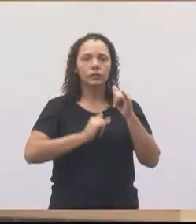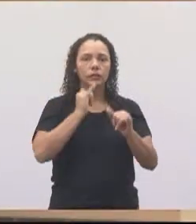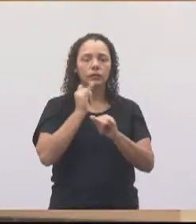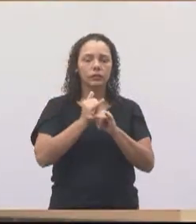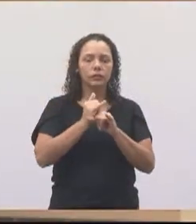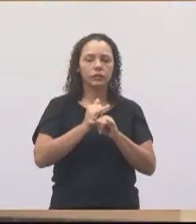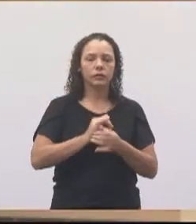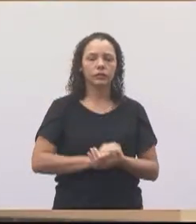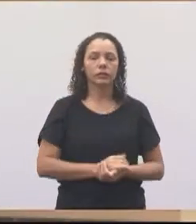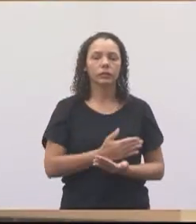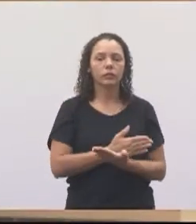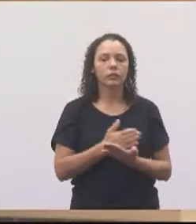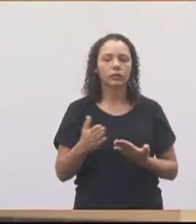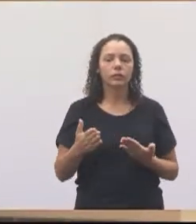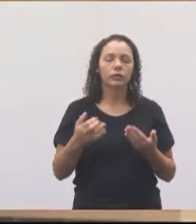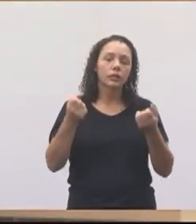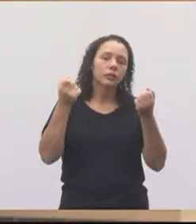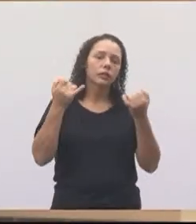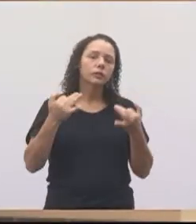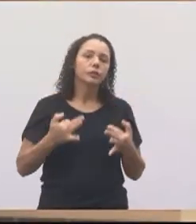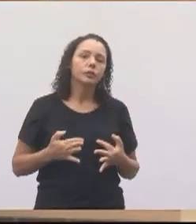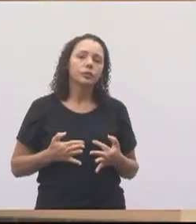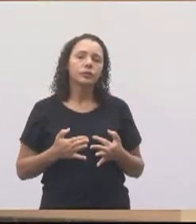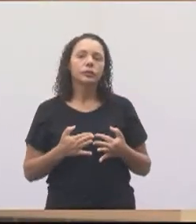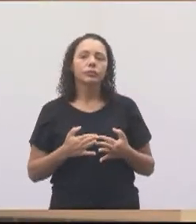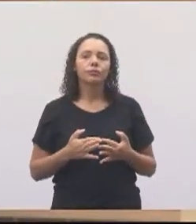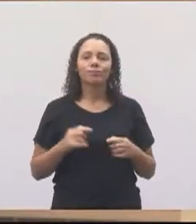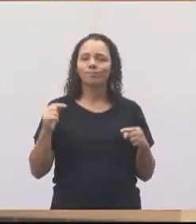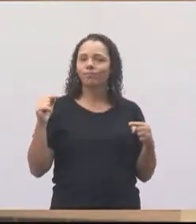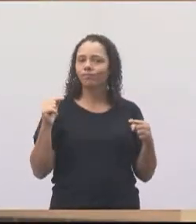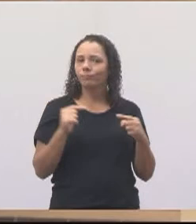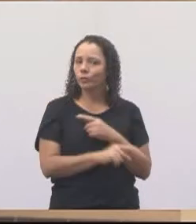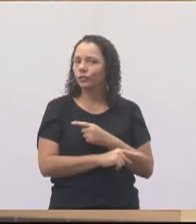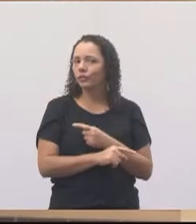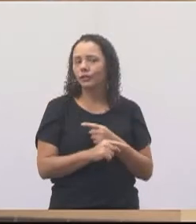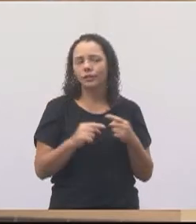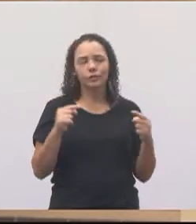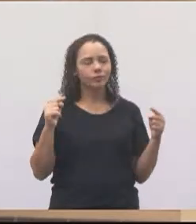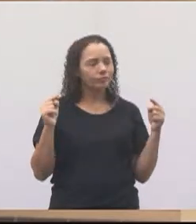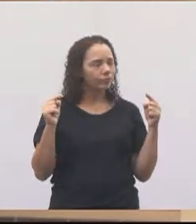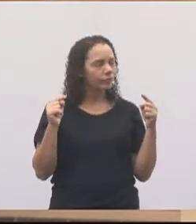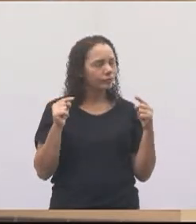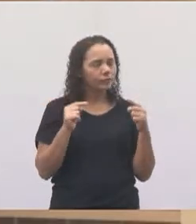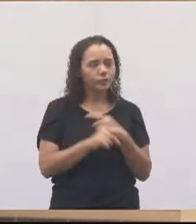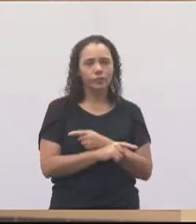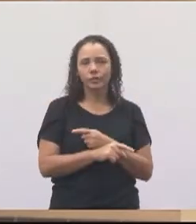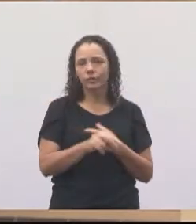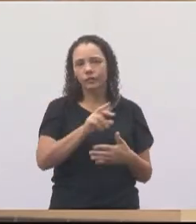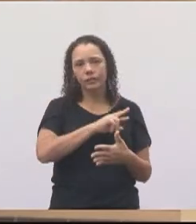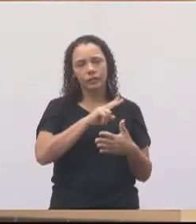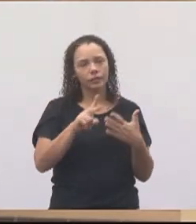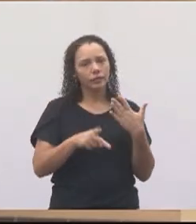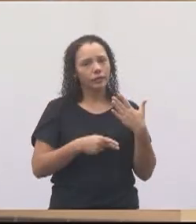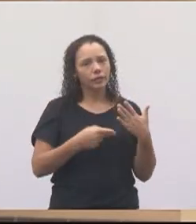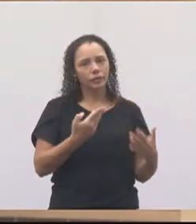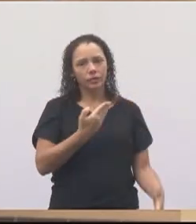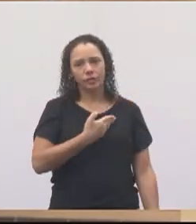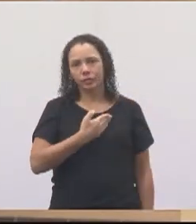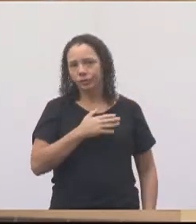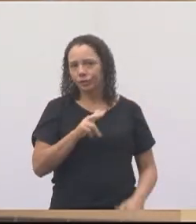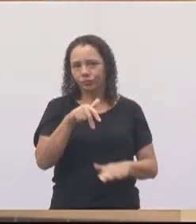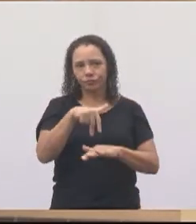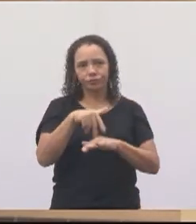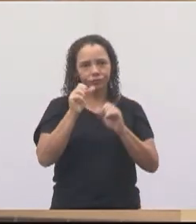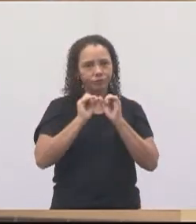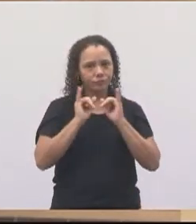TV. Vou começar meu discurso aqui discordando e muito de vários colegas aqui que passaram nessa tribuna